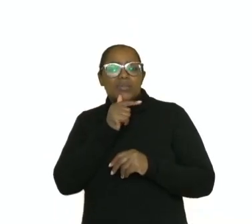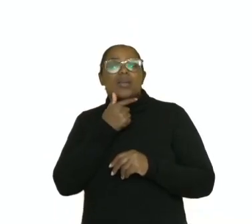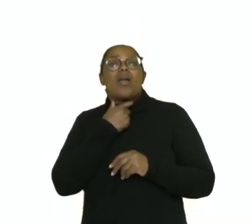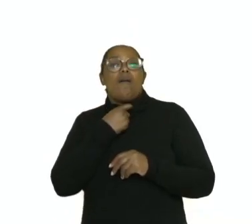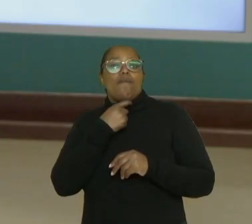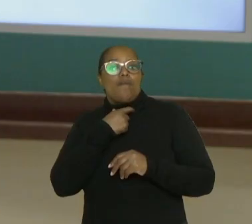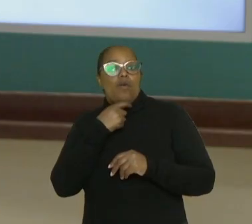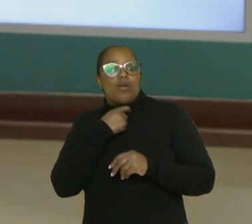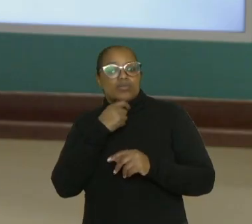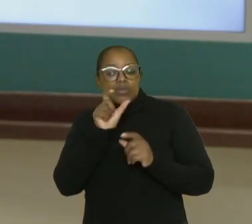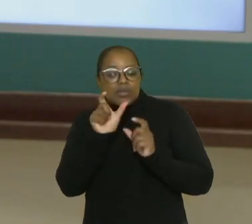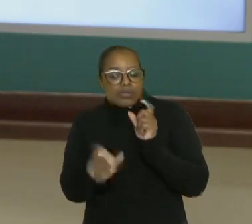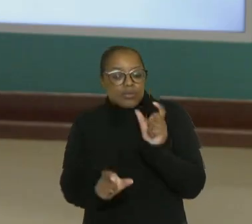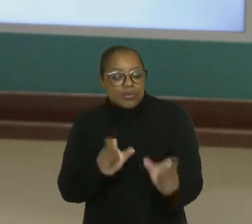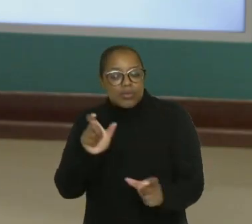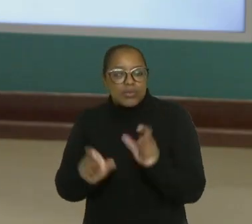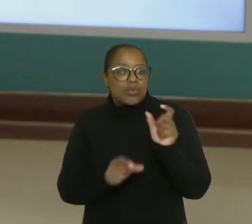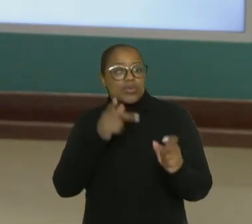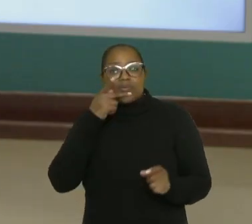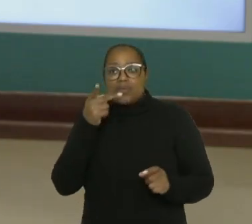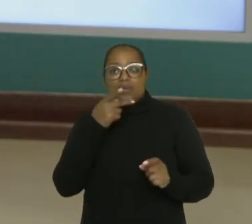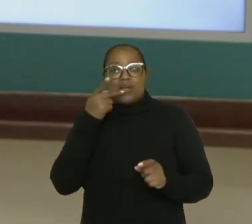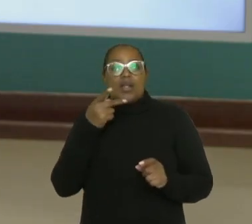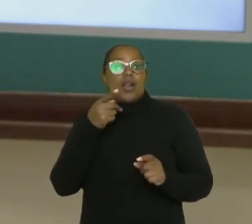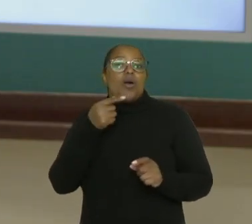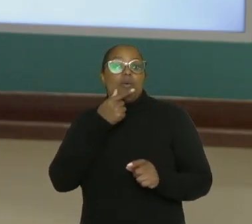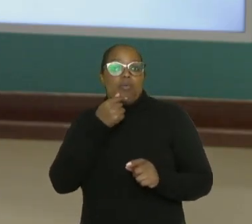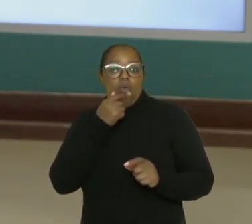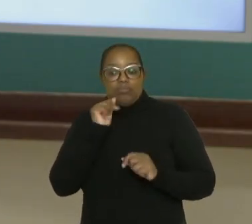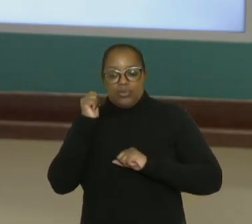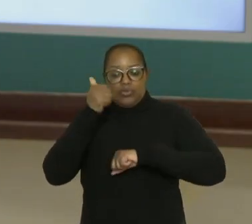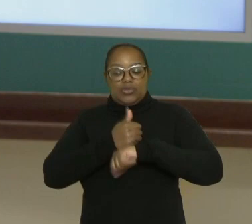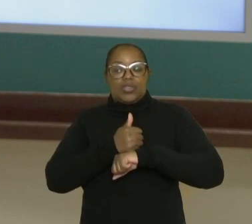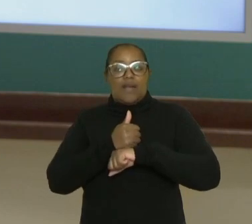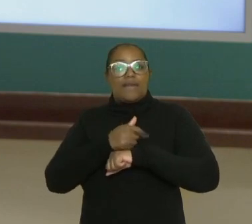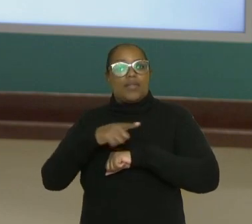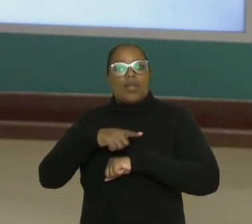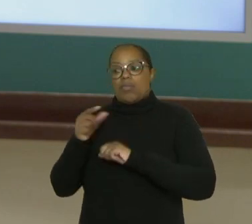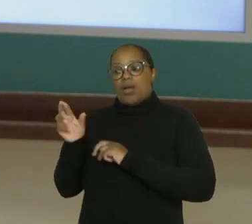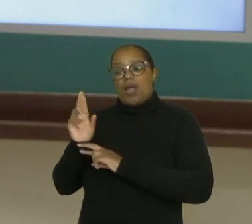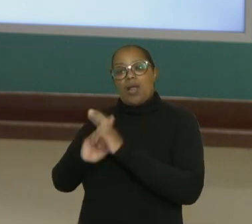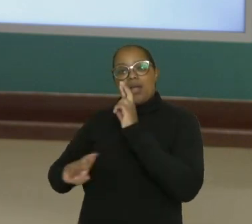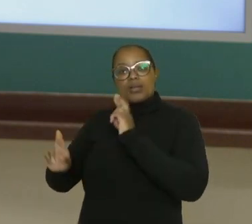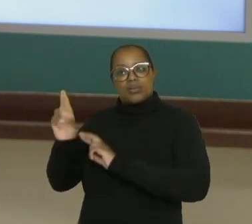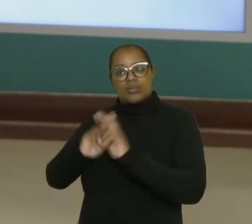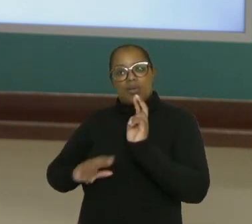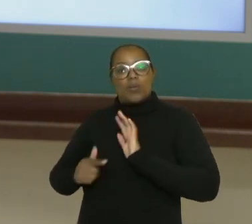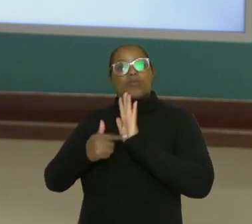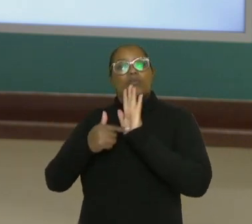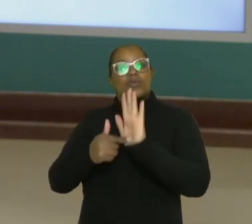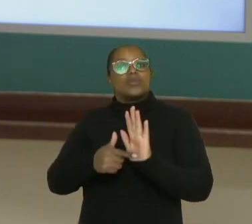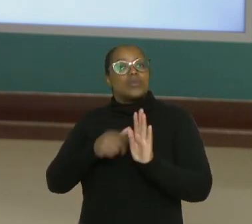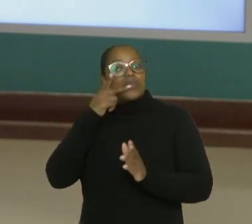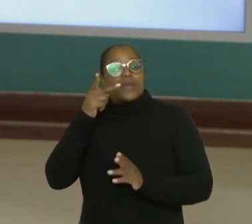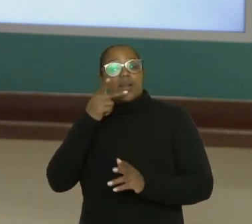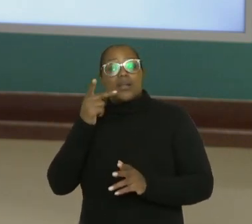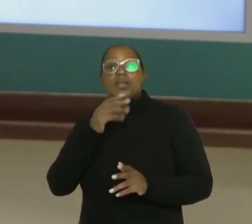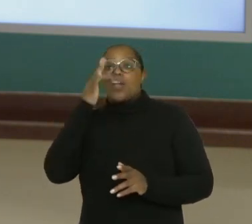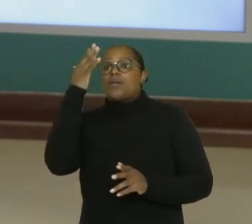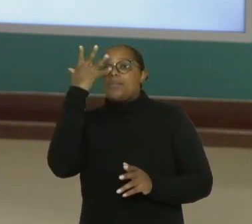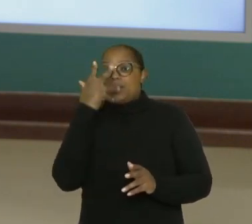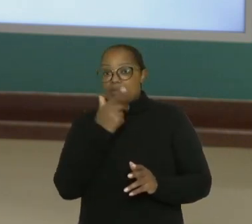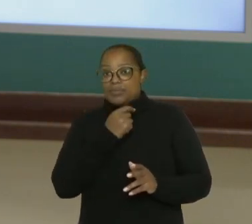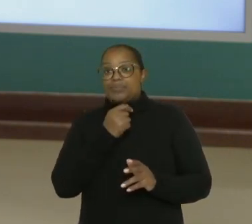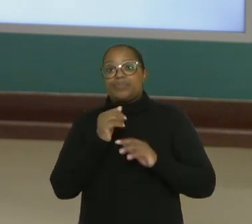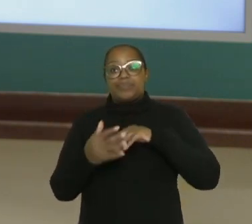ancestrais. Então, vejam que ele relaciona aqui que toda a beleza da terra, assim como ela dá vida para todos os seres